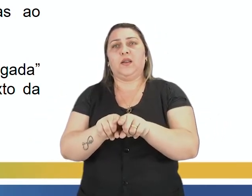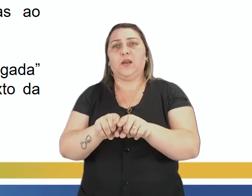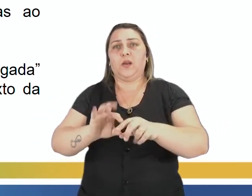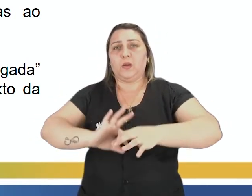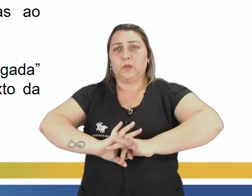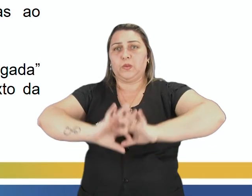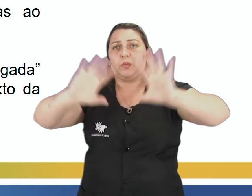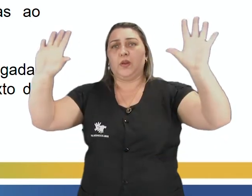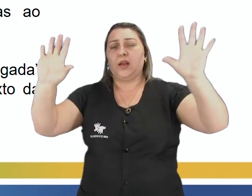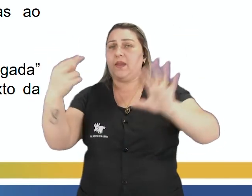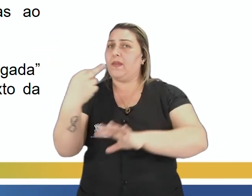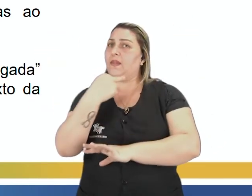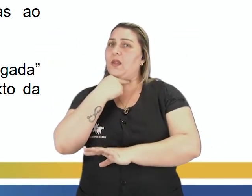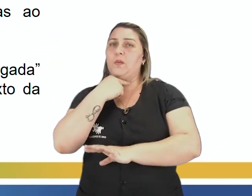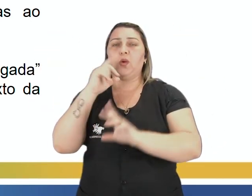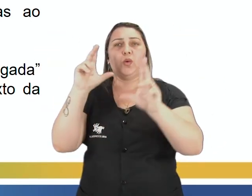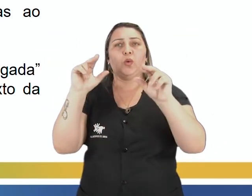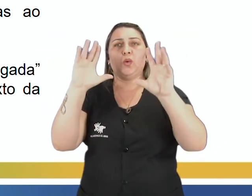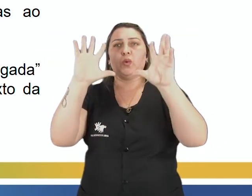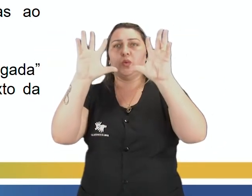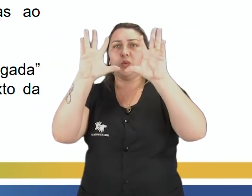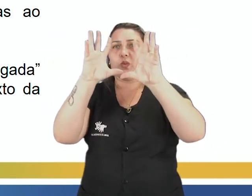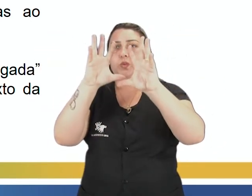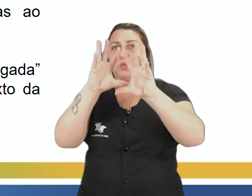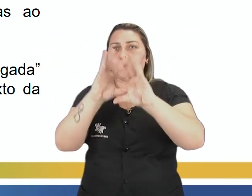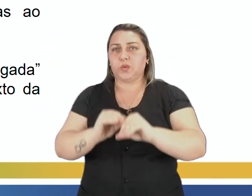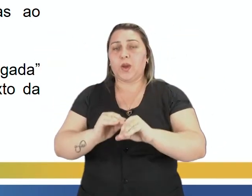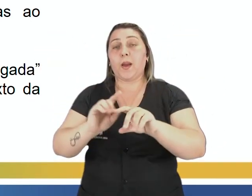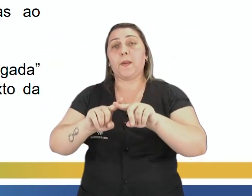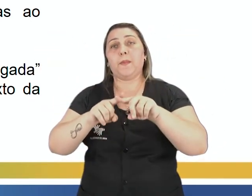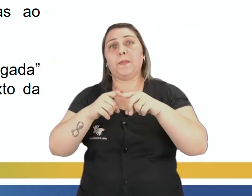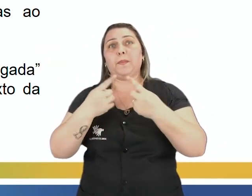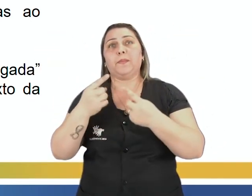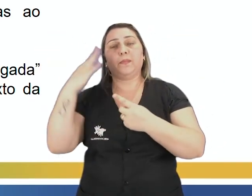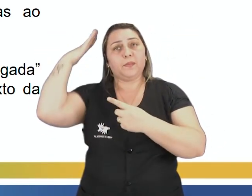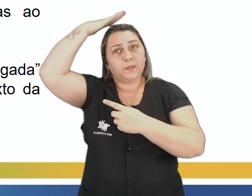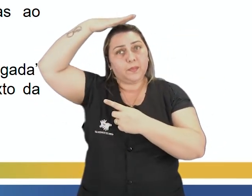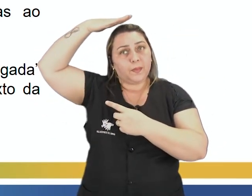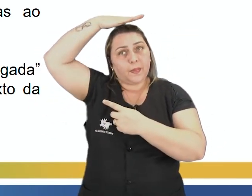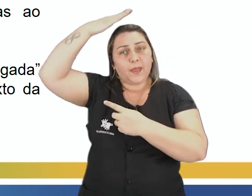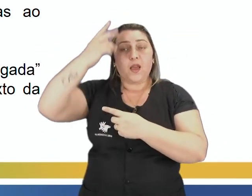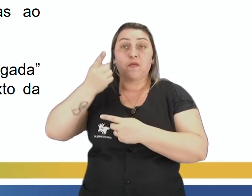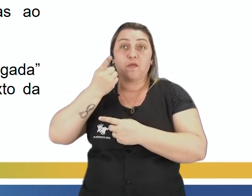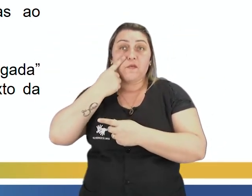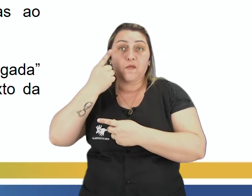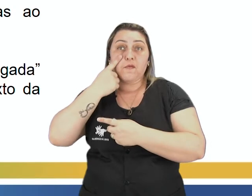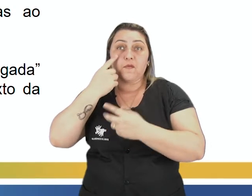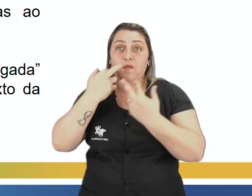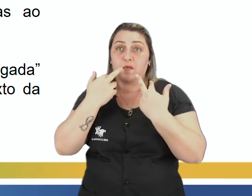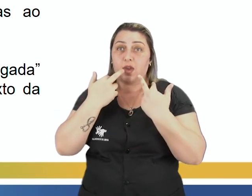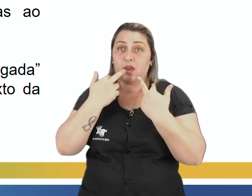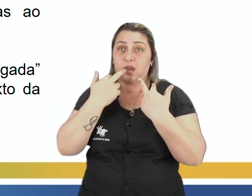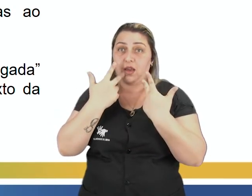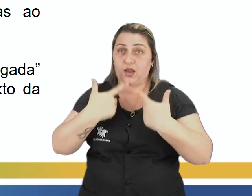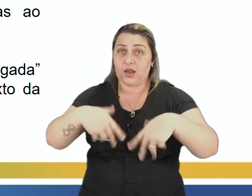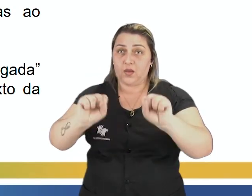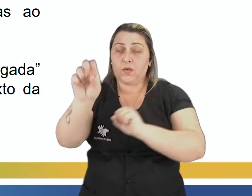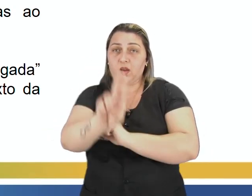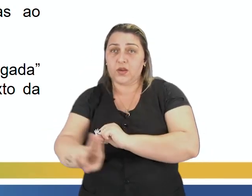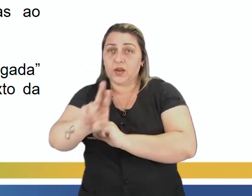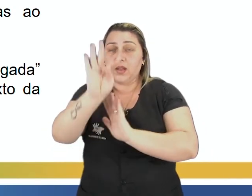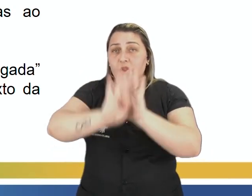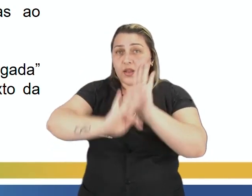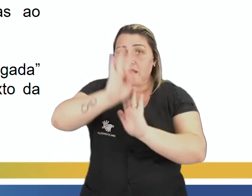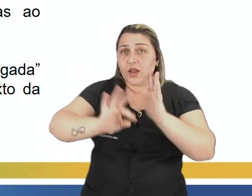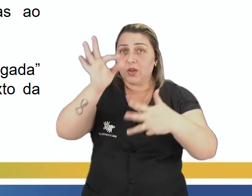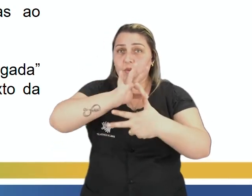da liberdade, que não pode jamais ser apagada. Mahatma Gandhi. Queridos, observe a linguagem utilizada. Você vai estar lendo esse